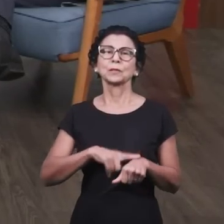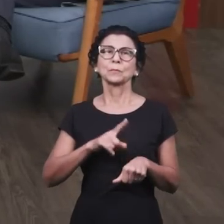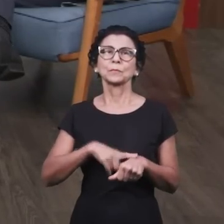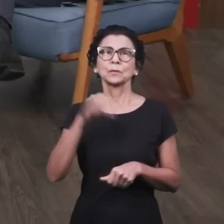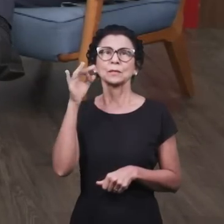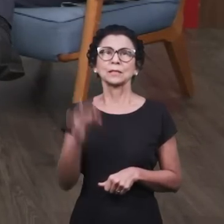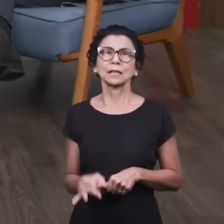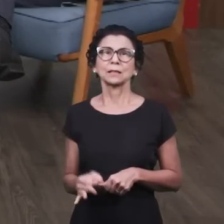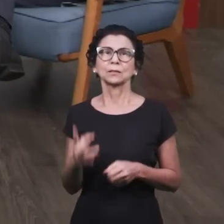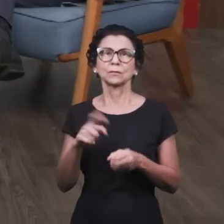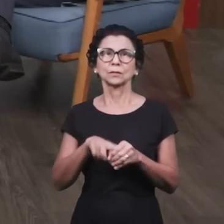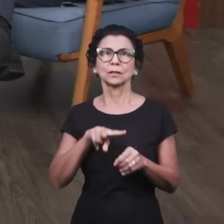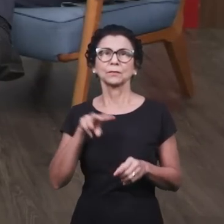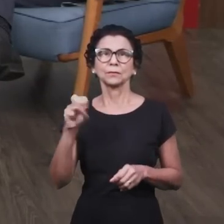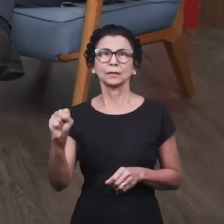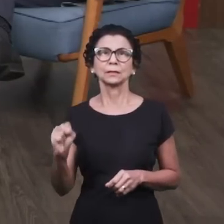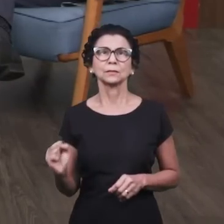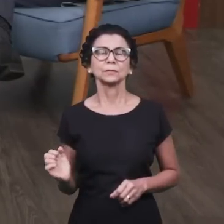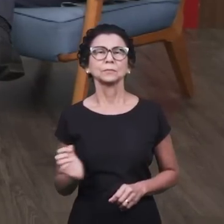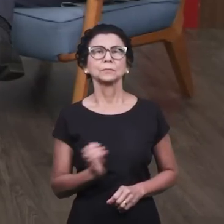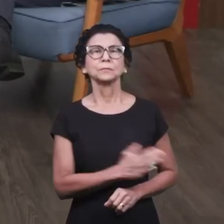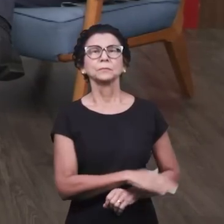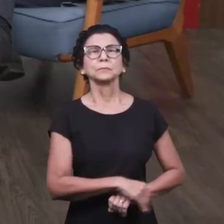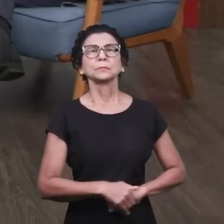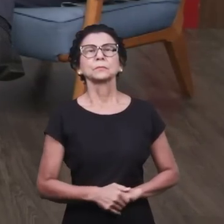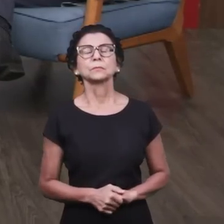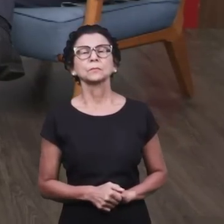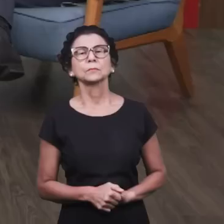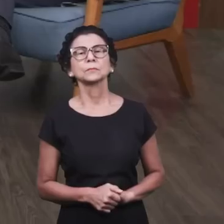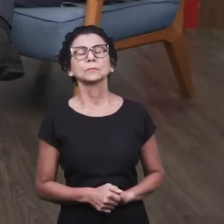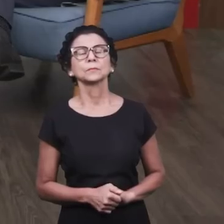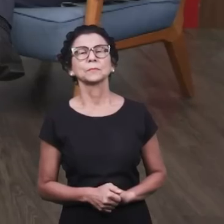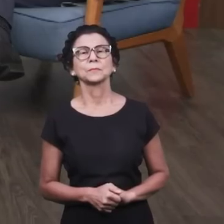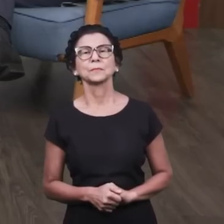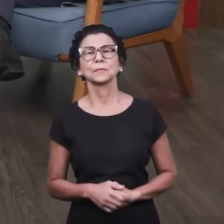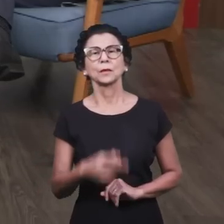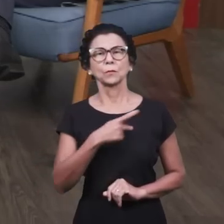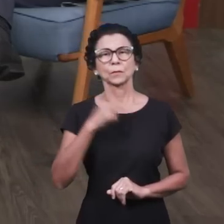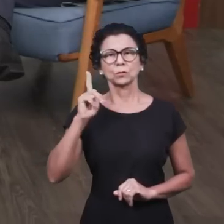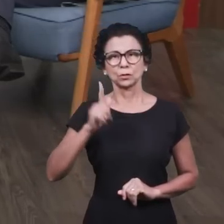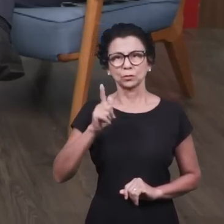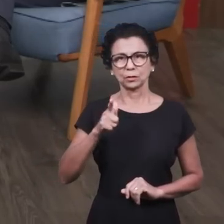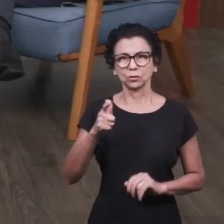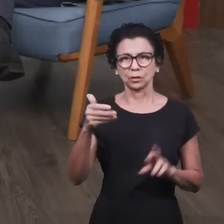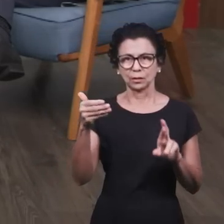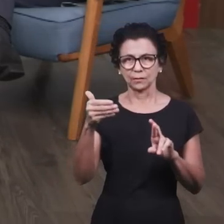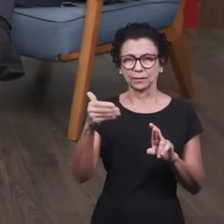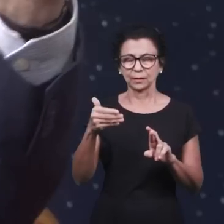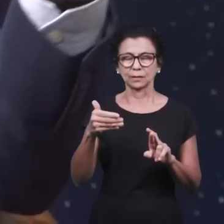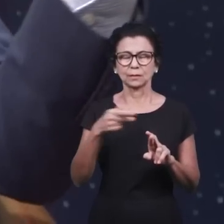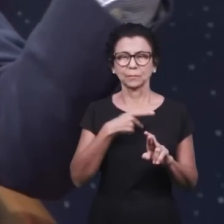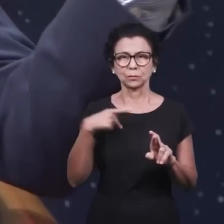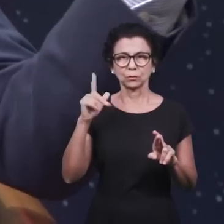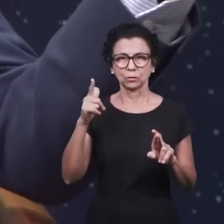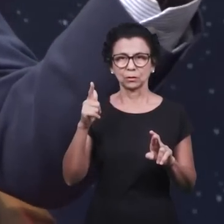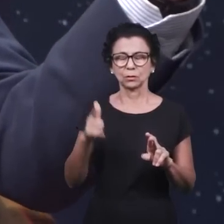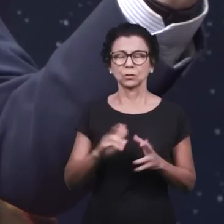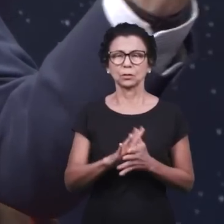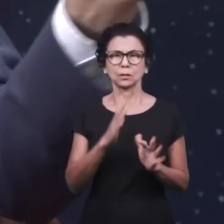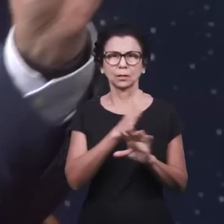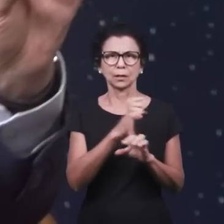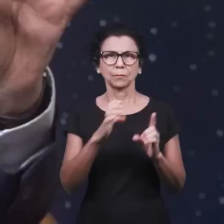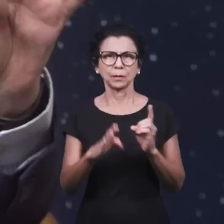lembrei agora que o pastor Gedeutino, na última escola bíblica, fez uma ilustração muito interessante. Do eis que estou